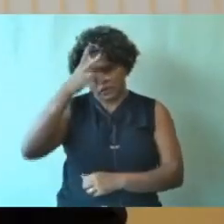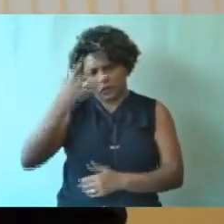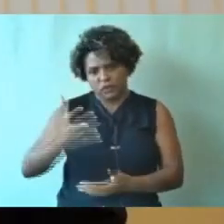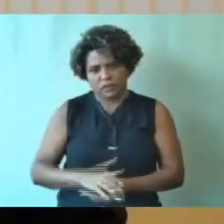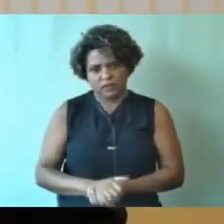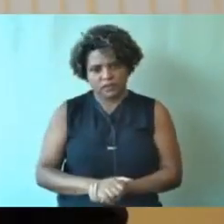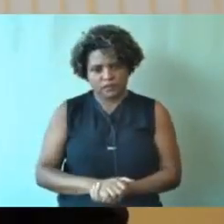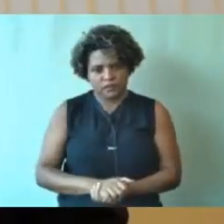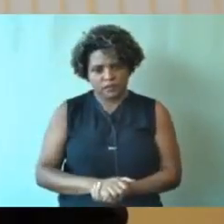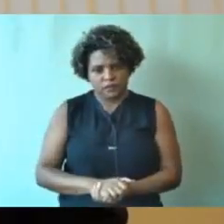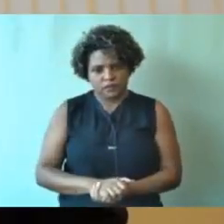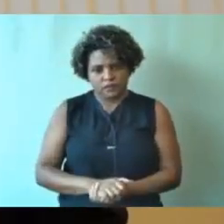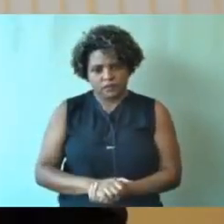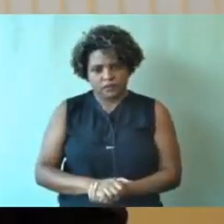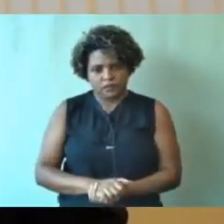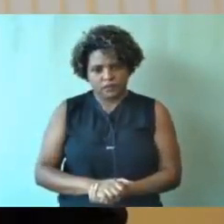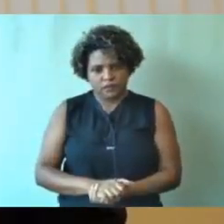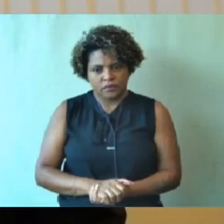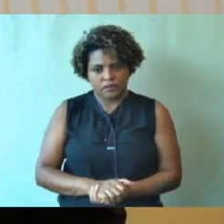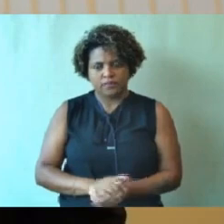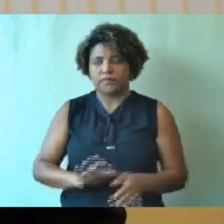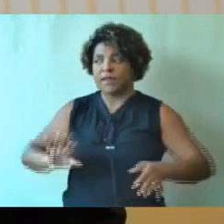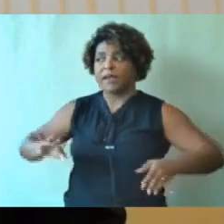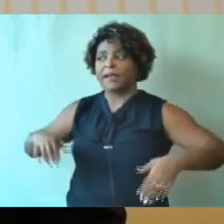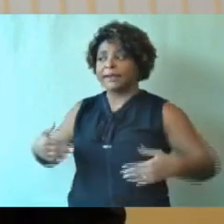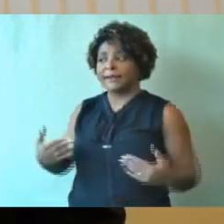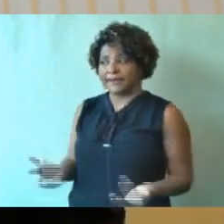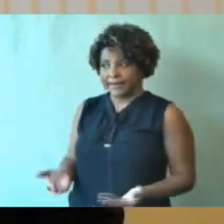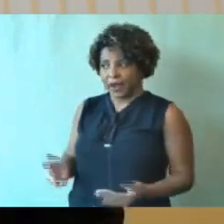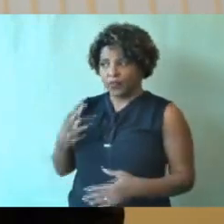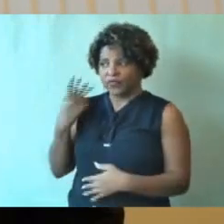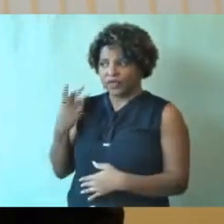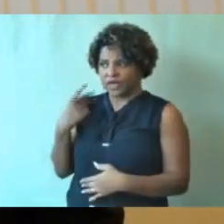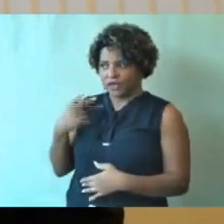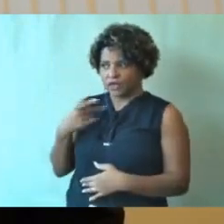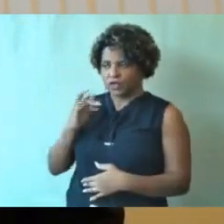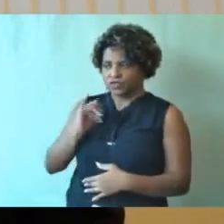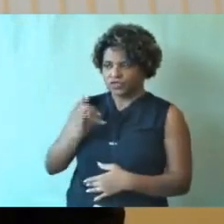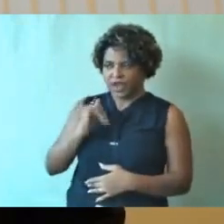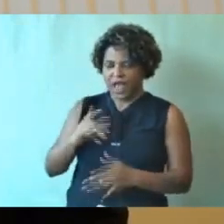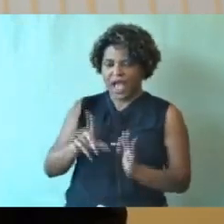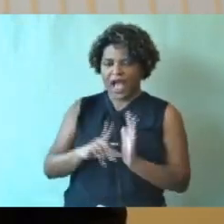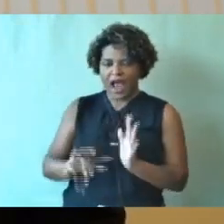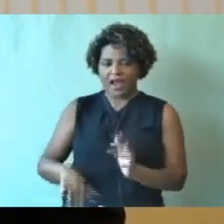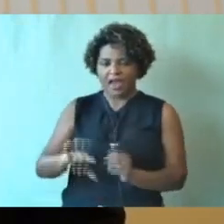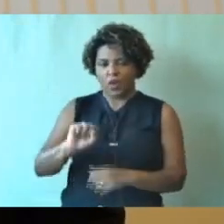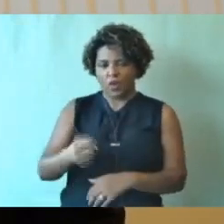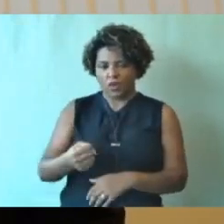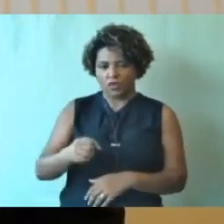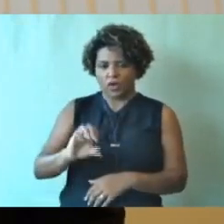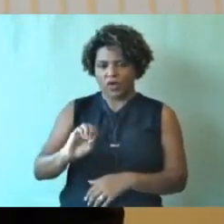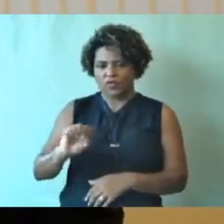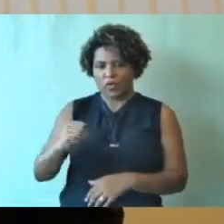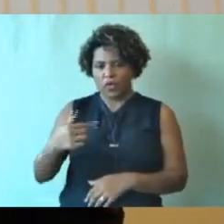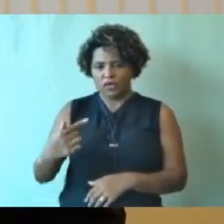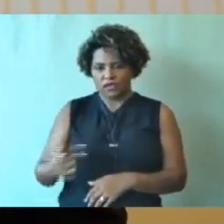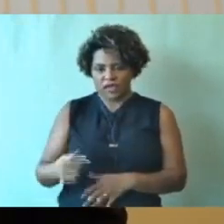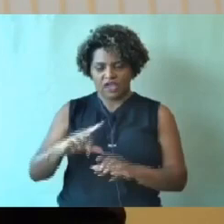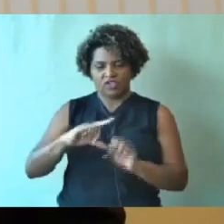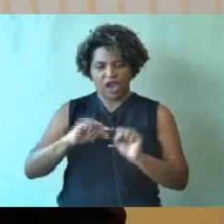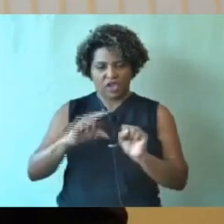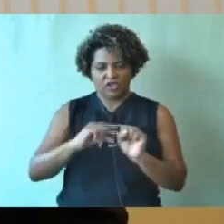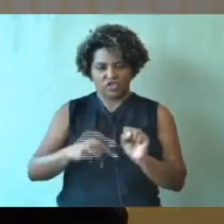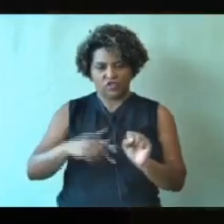Vereadora, deixa eu falar para você. A Lei 8.987, no seu artigo 27, estou falando aqui que eu já tratei muito disso,